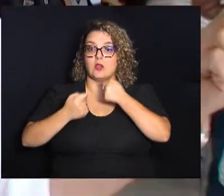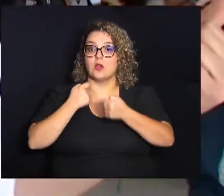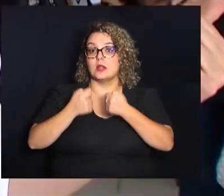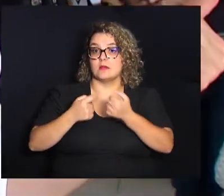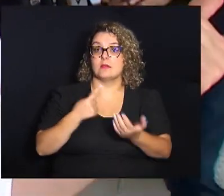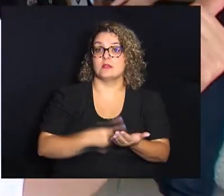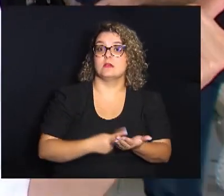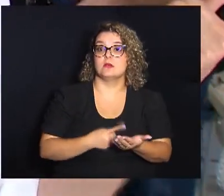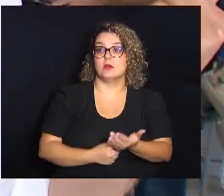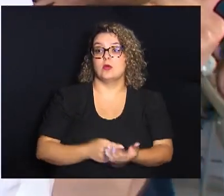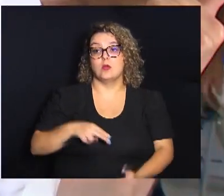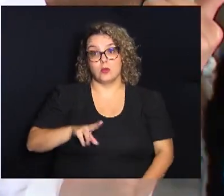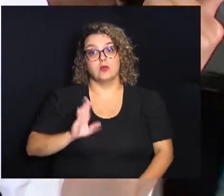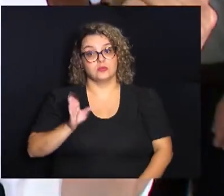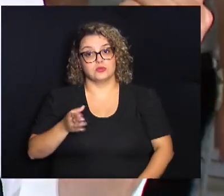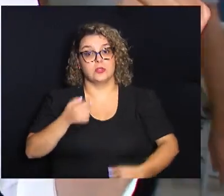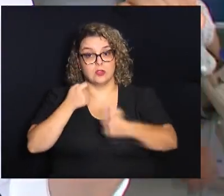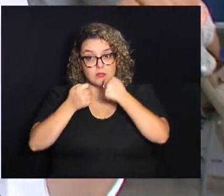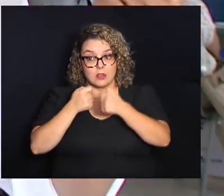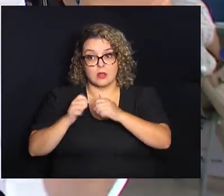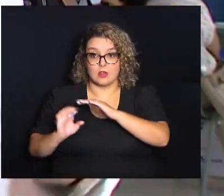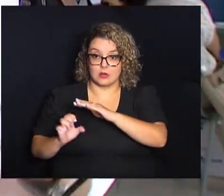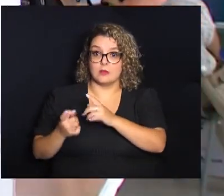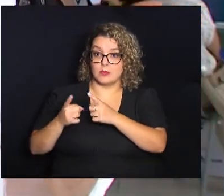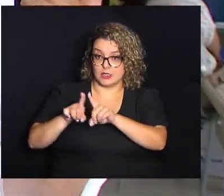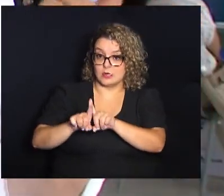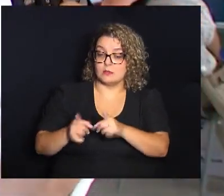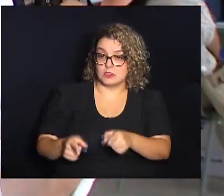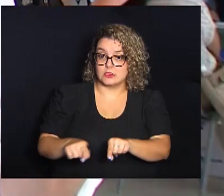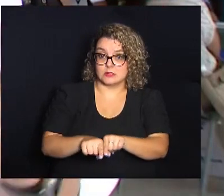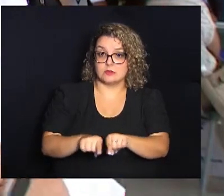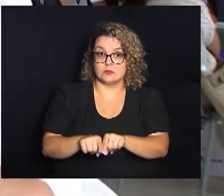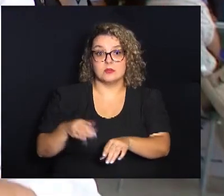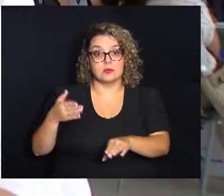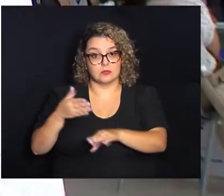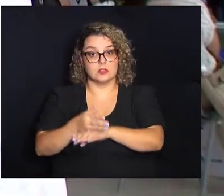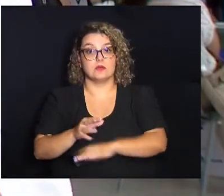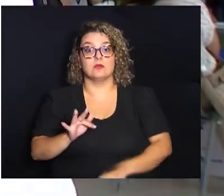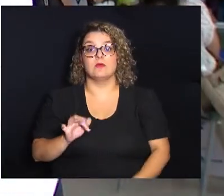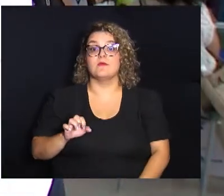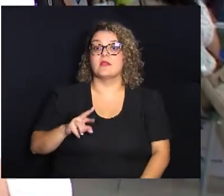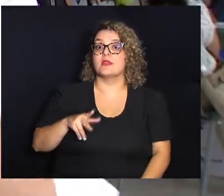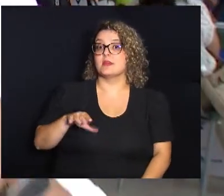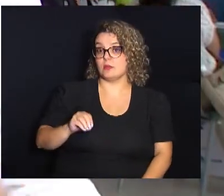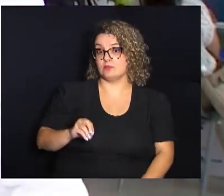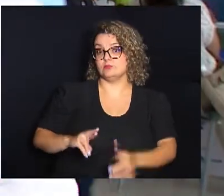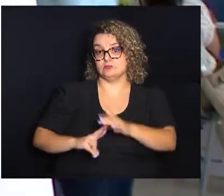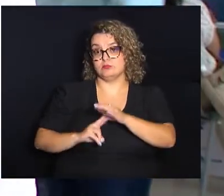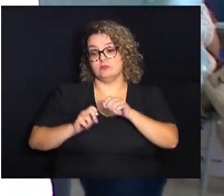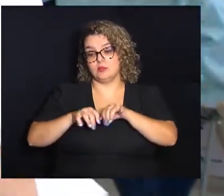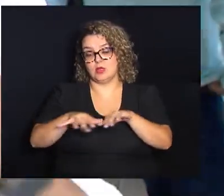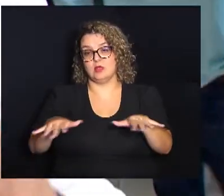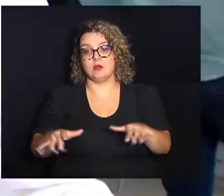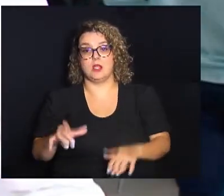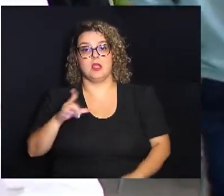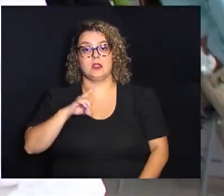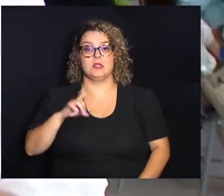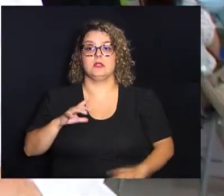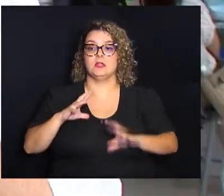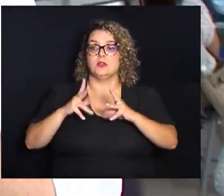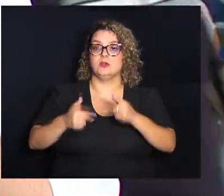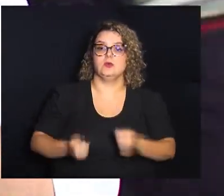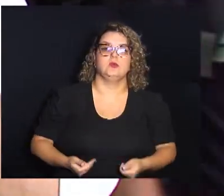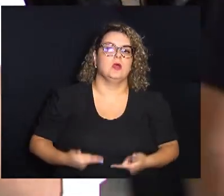ou já é entrevistado aqui pelas empresas parceiras que participam do verão. E aí existe toda essa